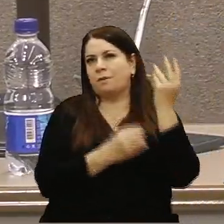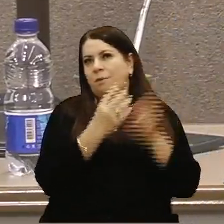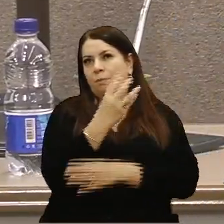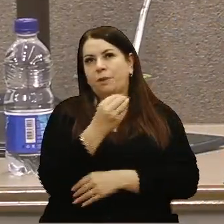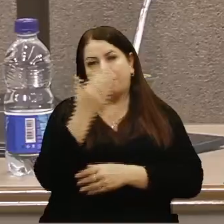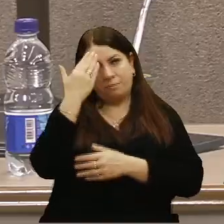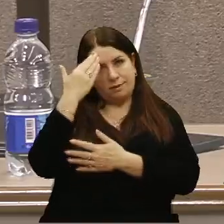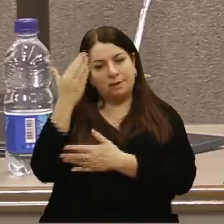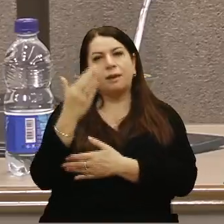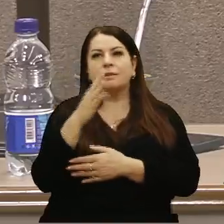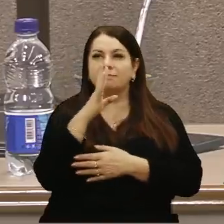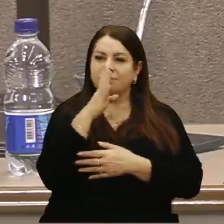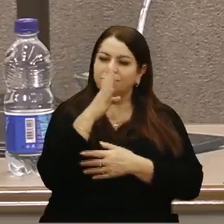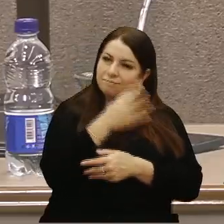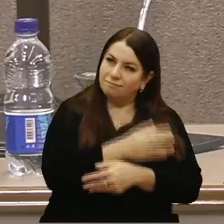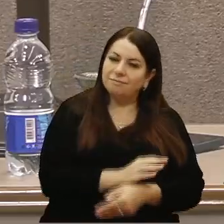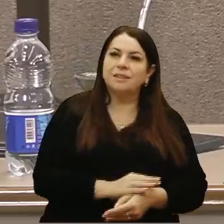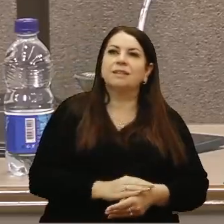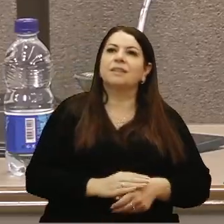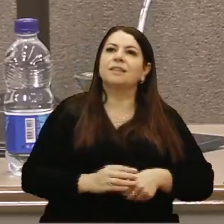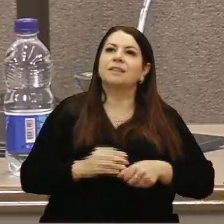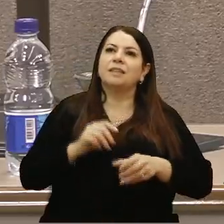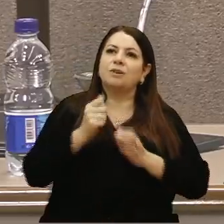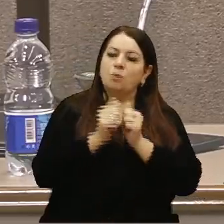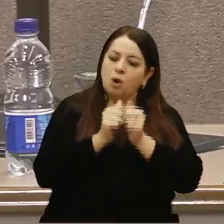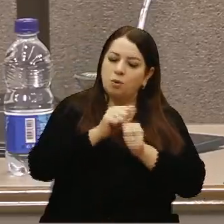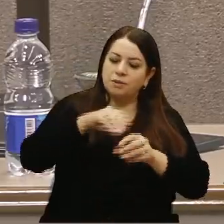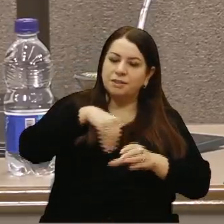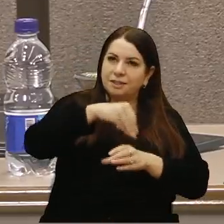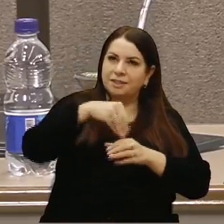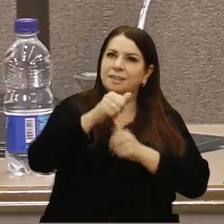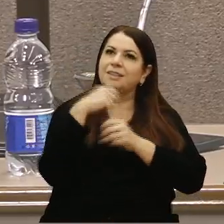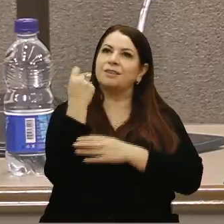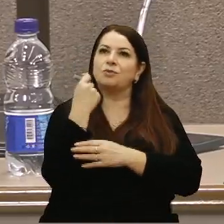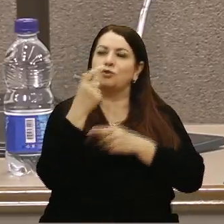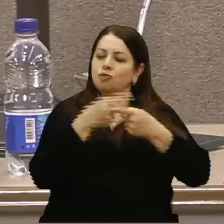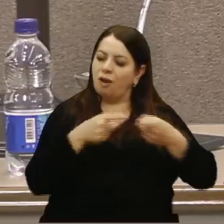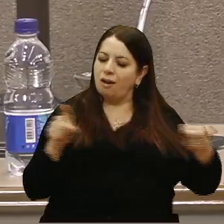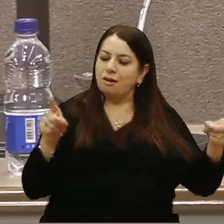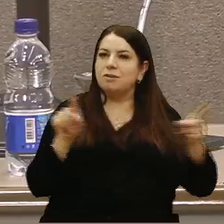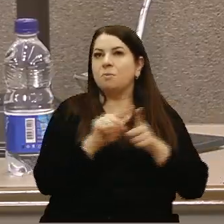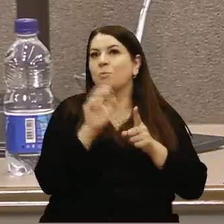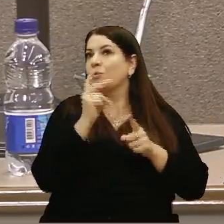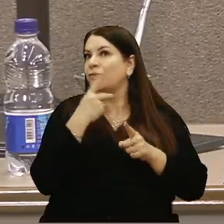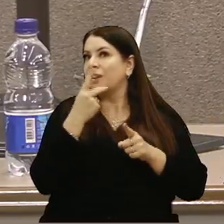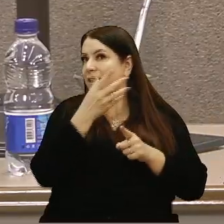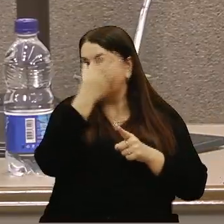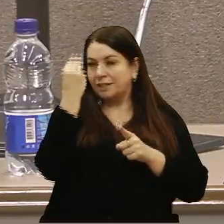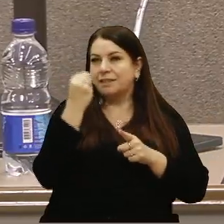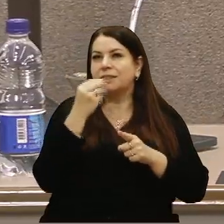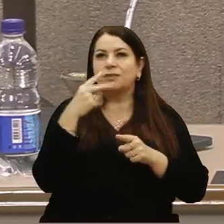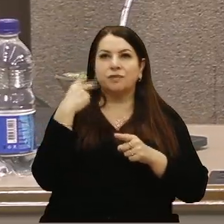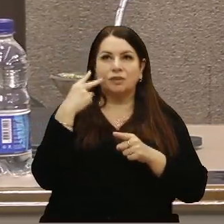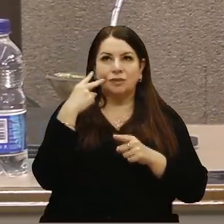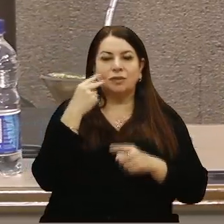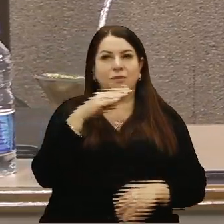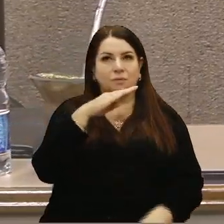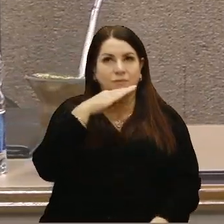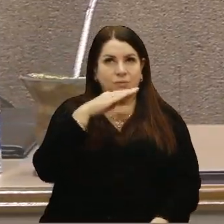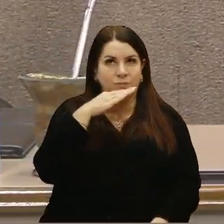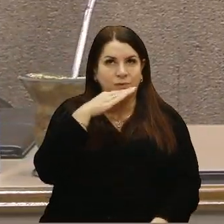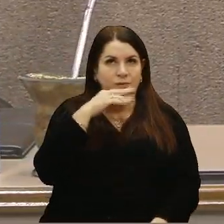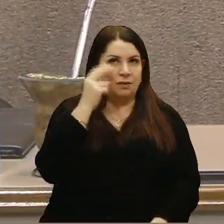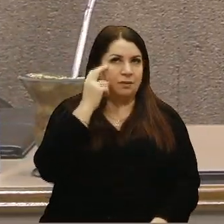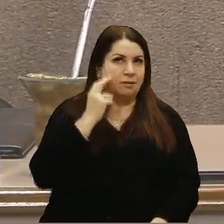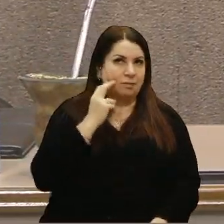por ter prestigiado e o nosso carreteiro e o nosso churrasco, e eu não posso deixar de salientar, então, os vereadores que estiveram lá, o Bortola, o